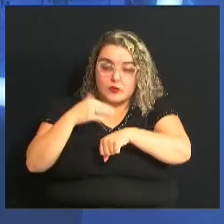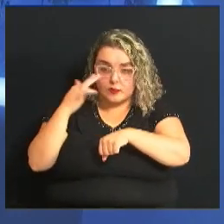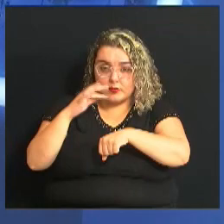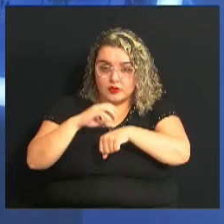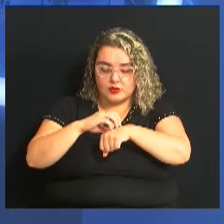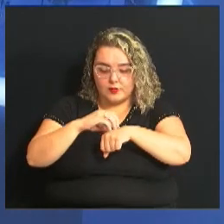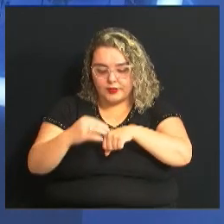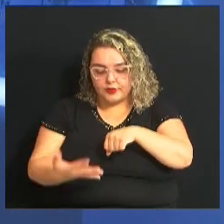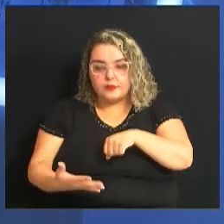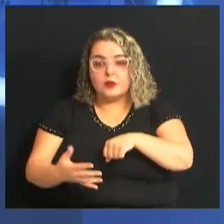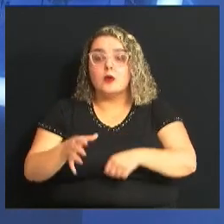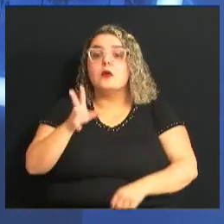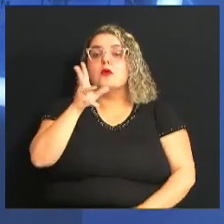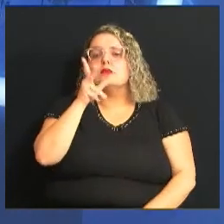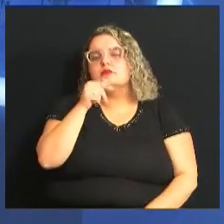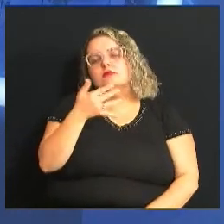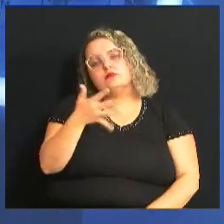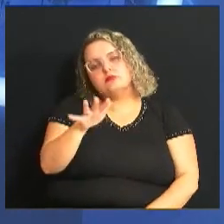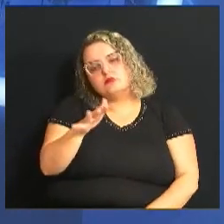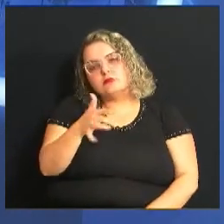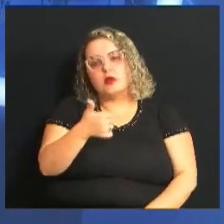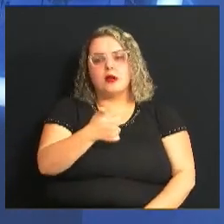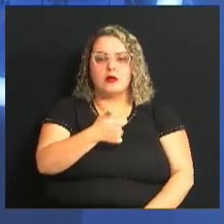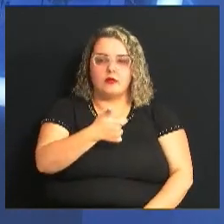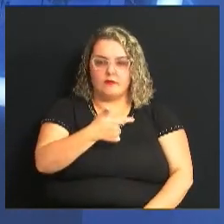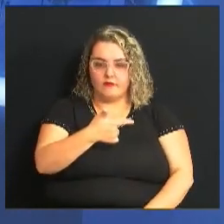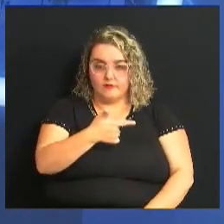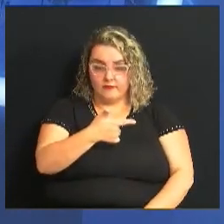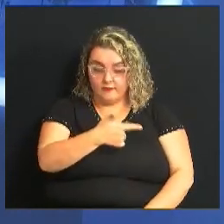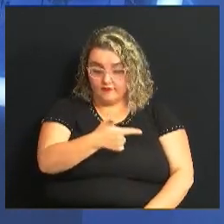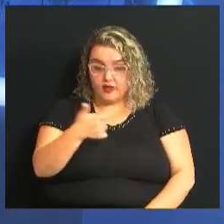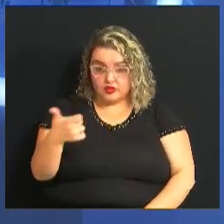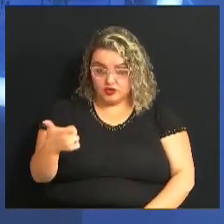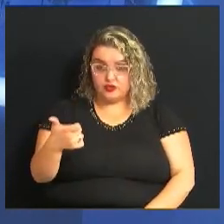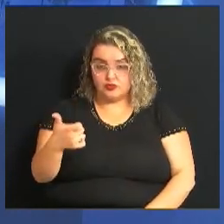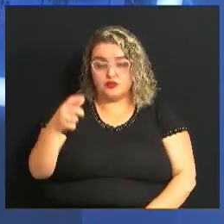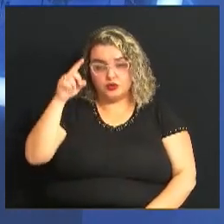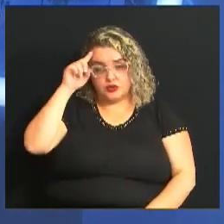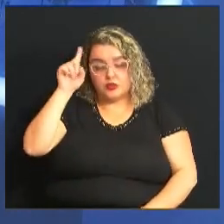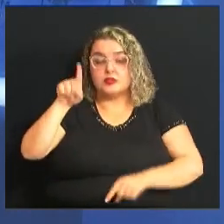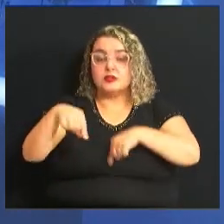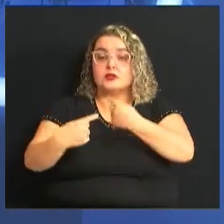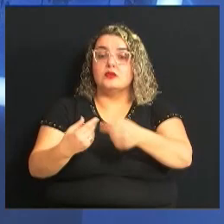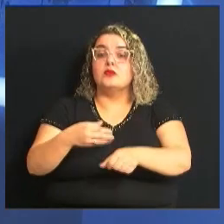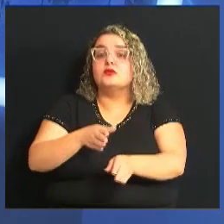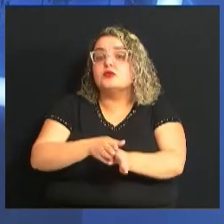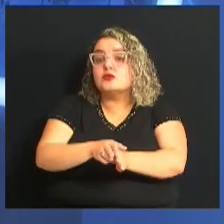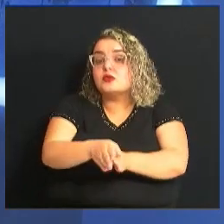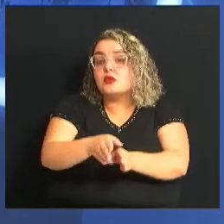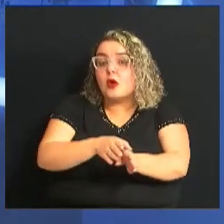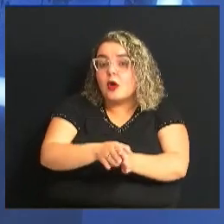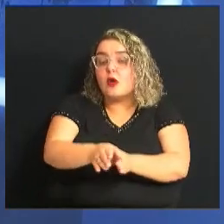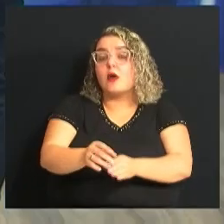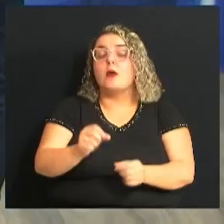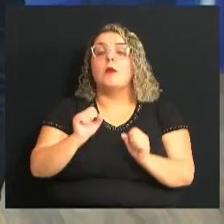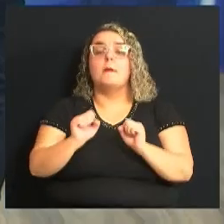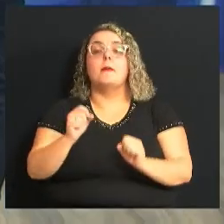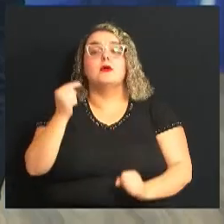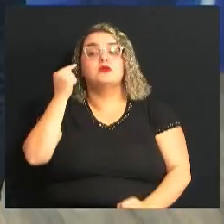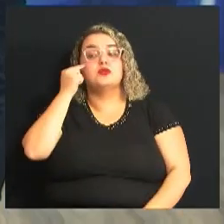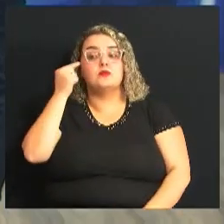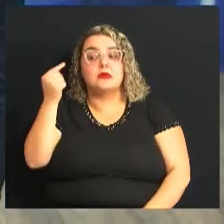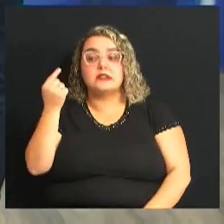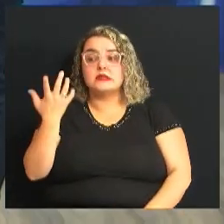caiam, o que demora cerca de 21 dias. E ainda há outras indicações, viu, Gabriel? Olha, a gente pode pensar ainda